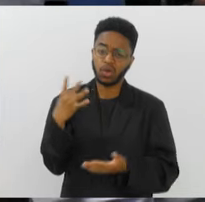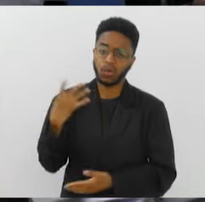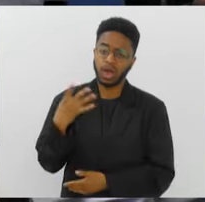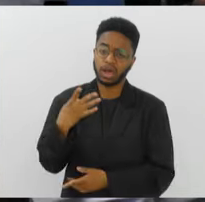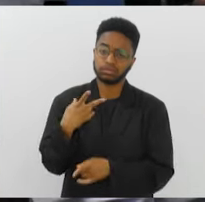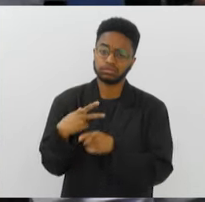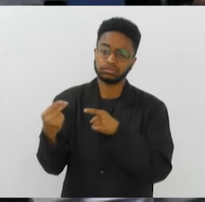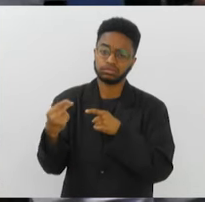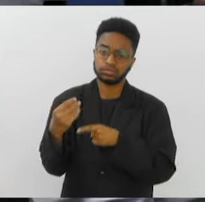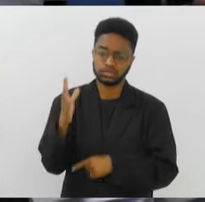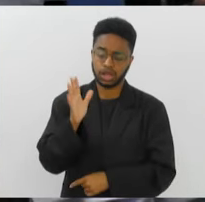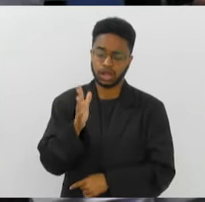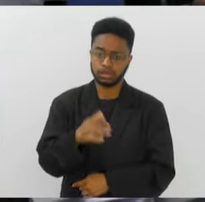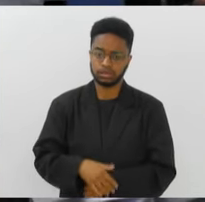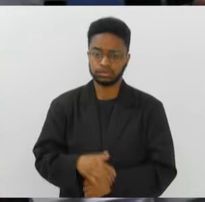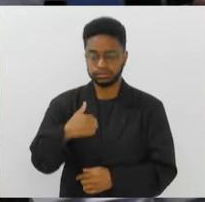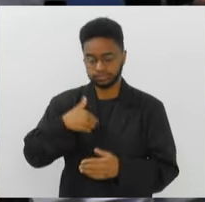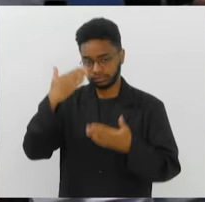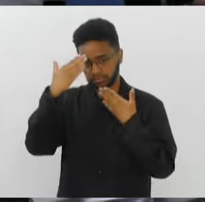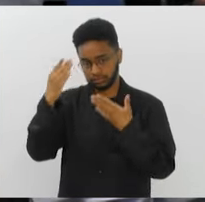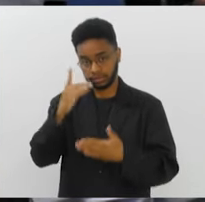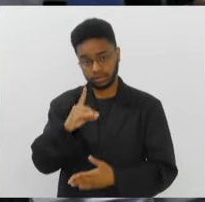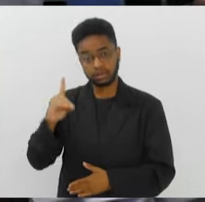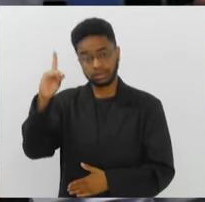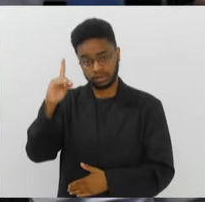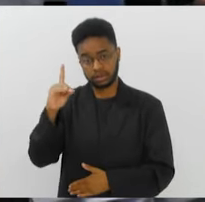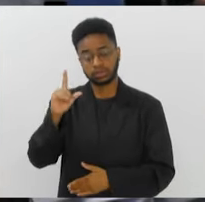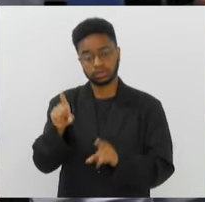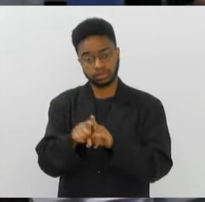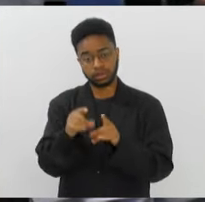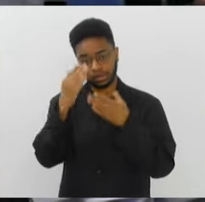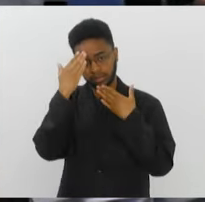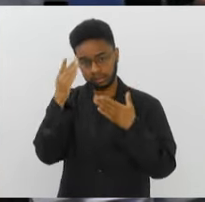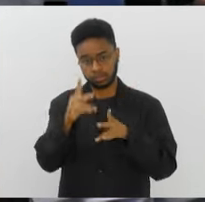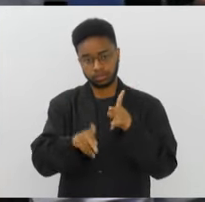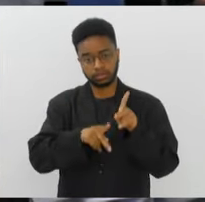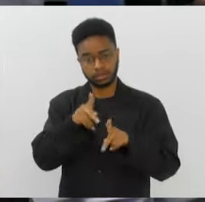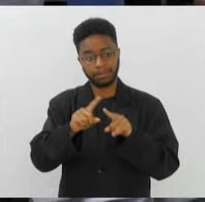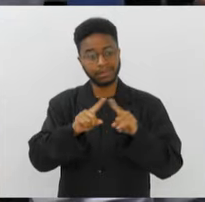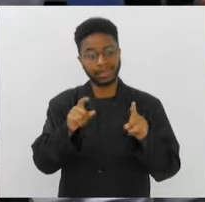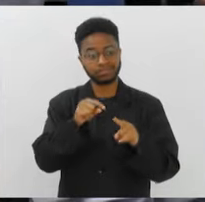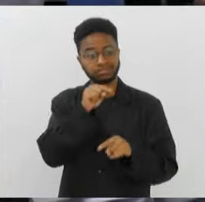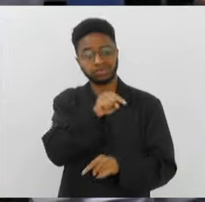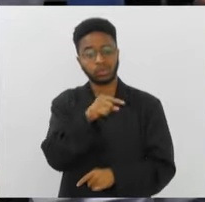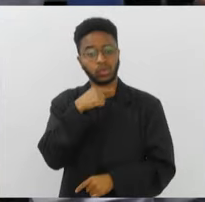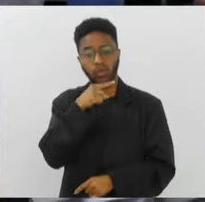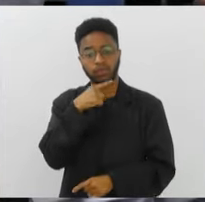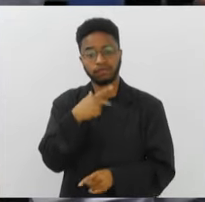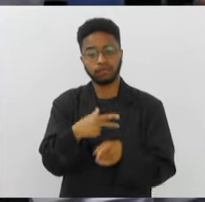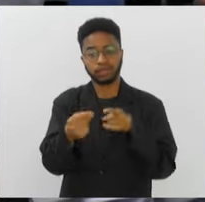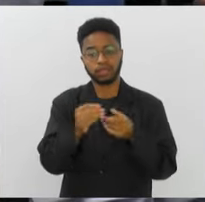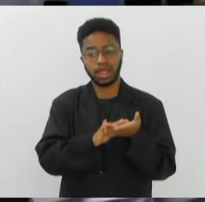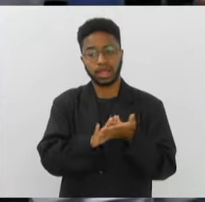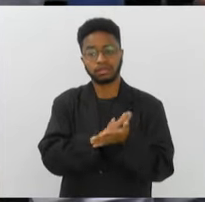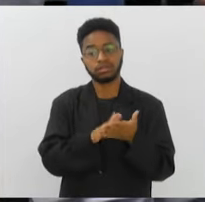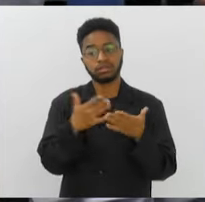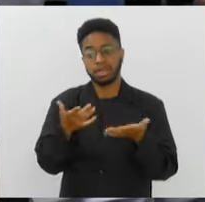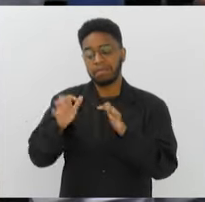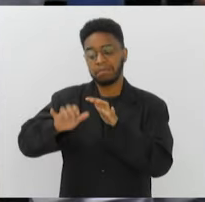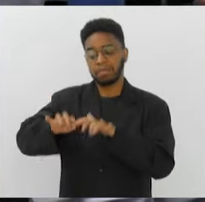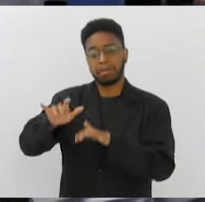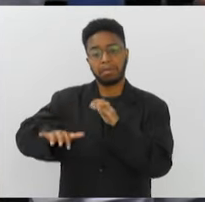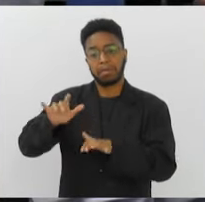vitória. Agradeço a Deus primeiro e à população. Ele nunca ganhou nada. Aí fica lá na internet